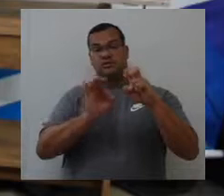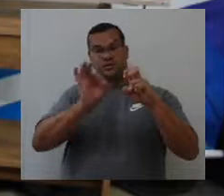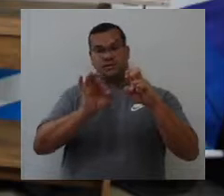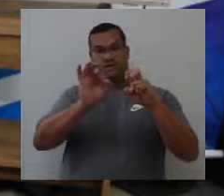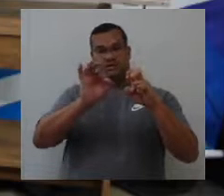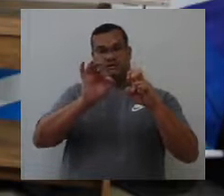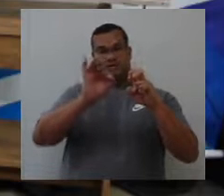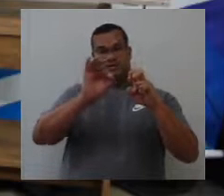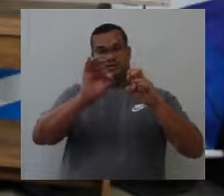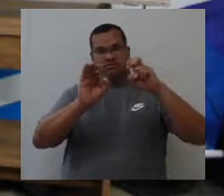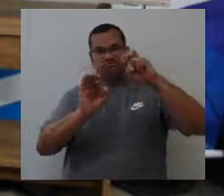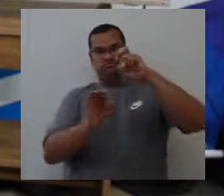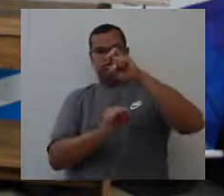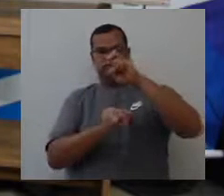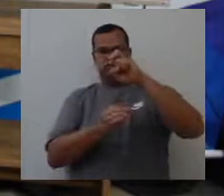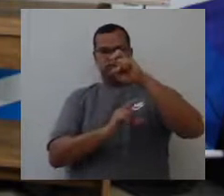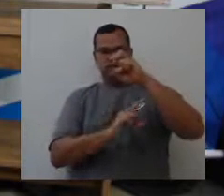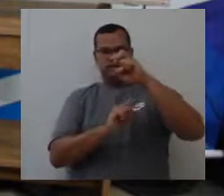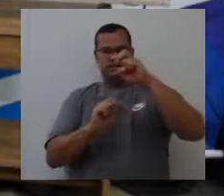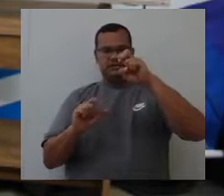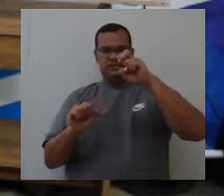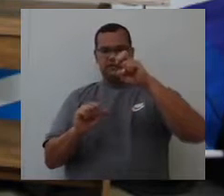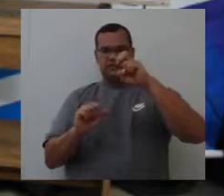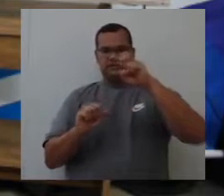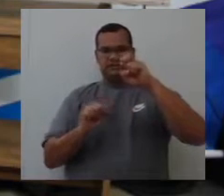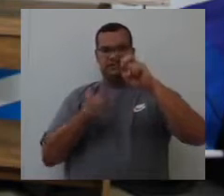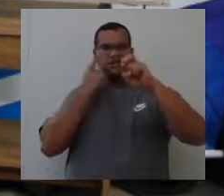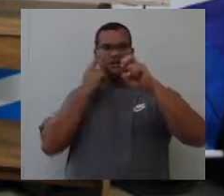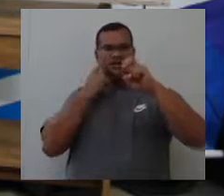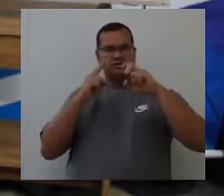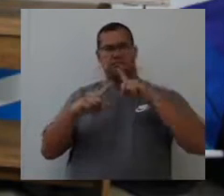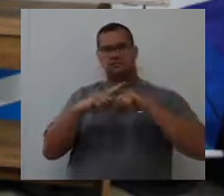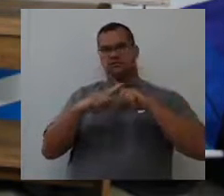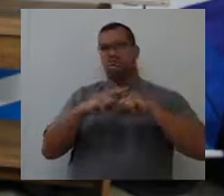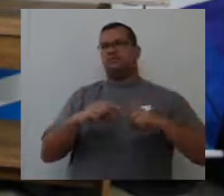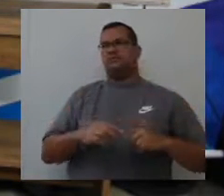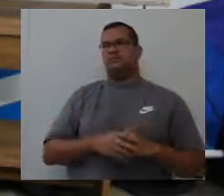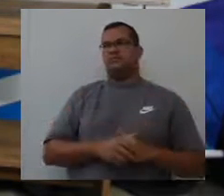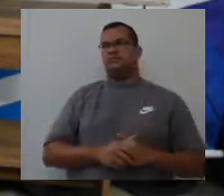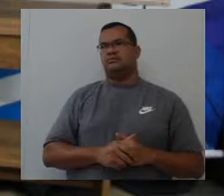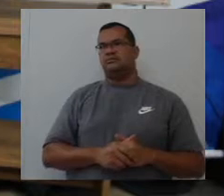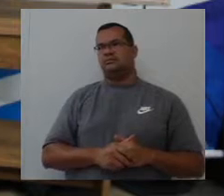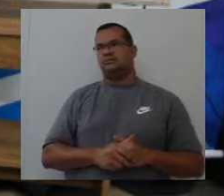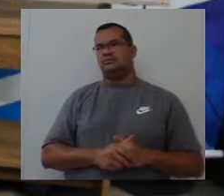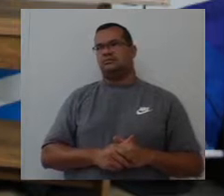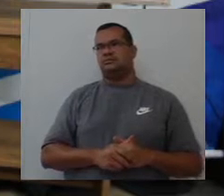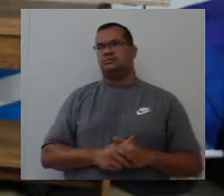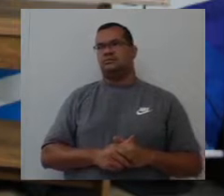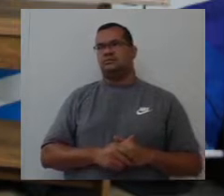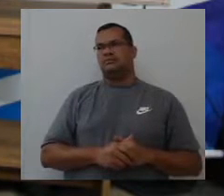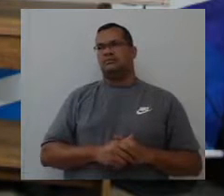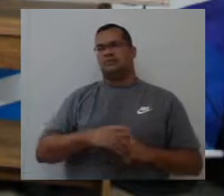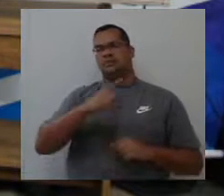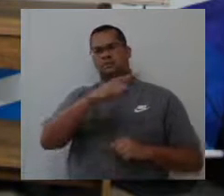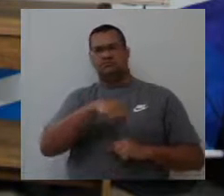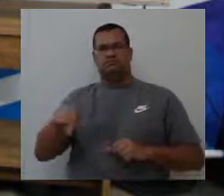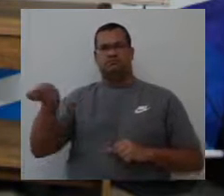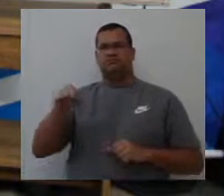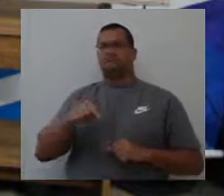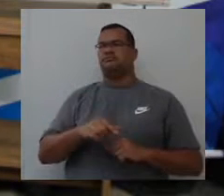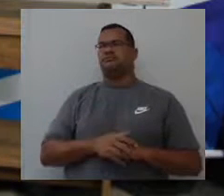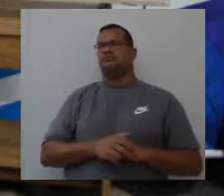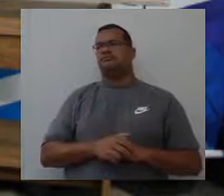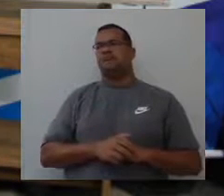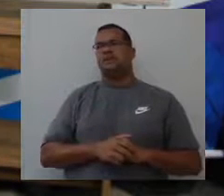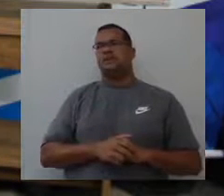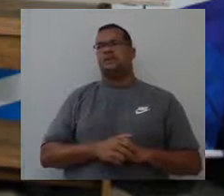no numerador e 100 no denominador. Daí eu multiplico, ó, 25 vezes 3.000 e o 100 multiplica aqui